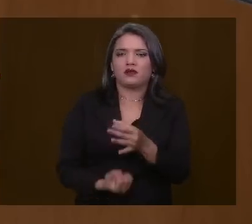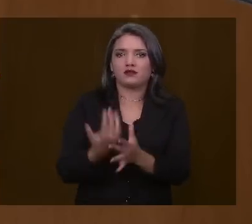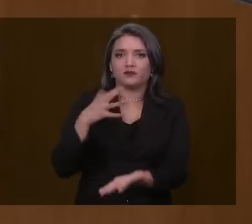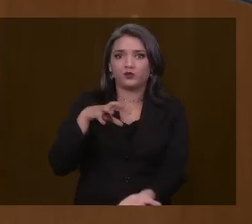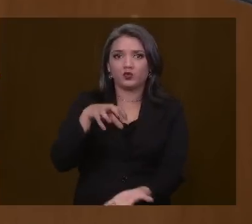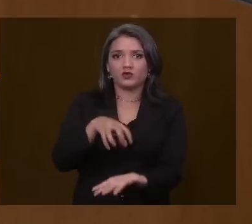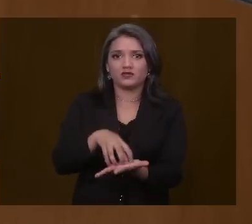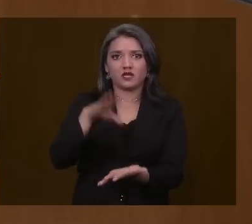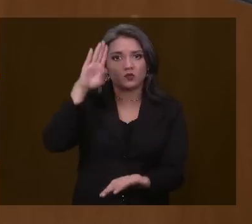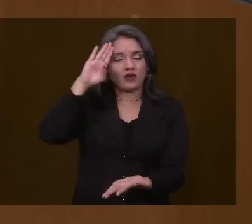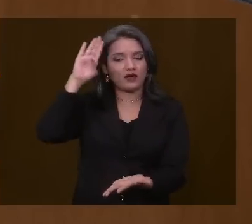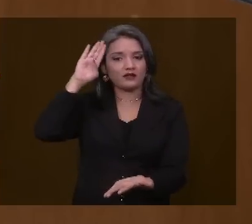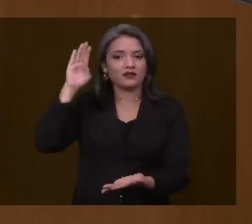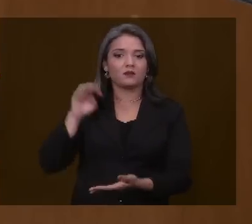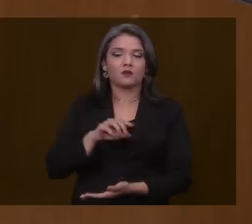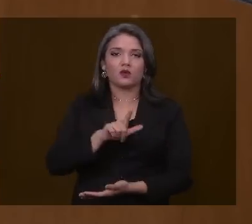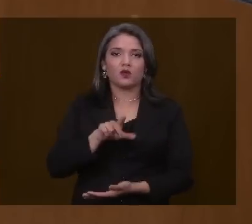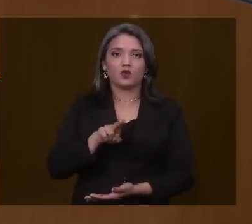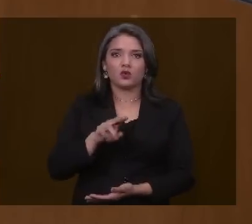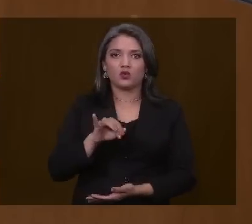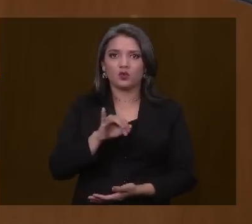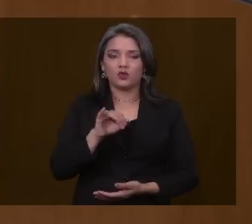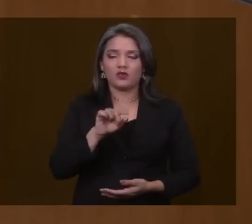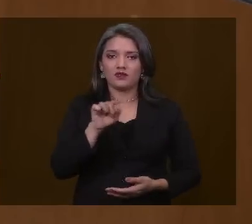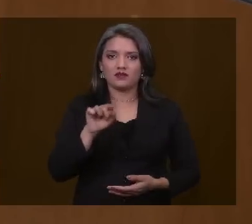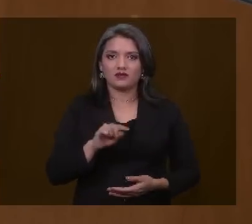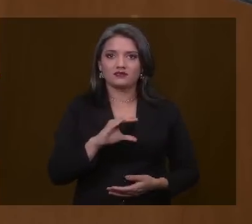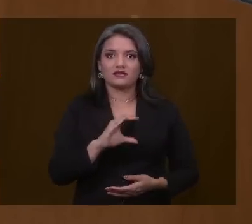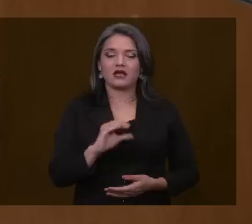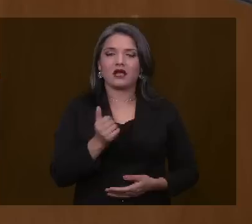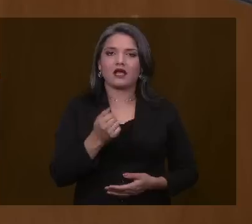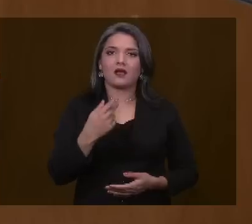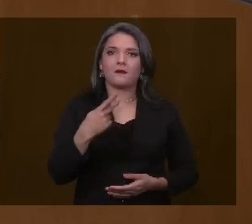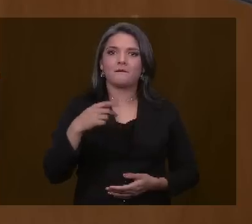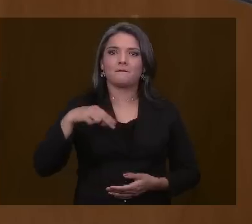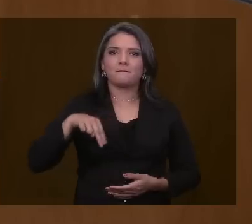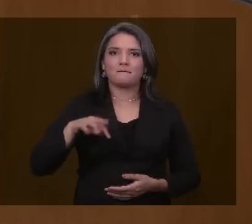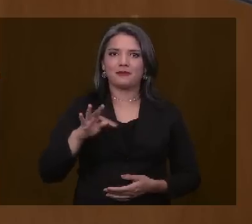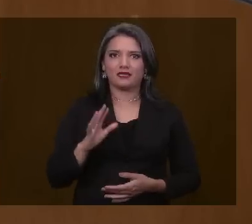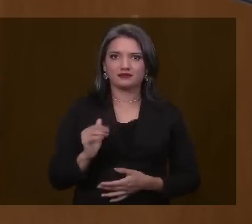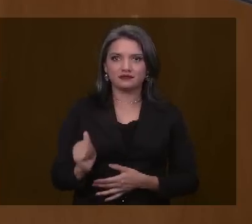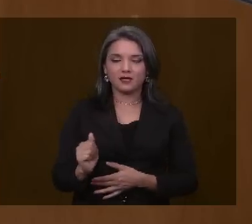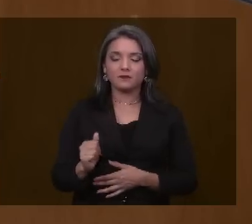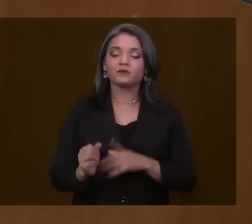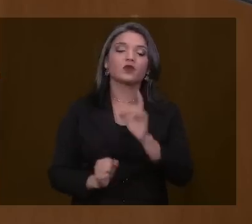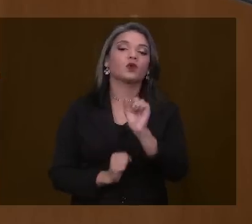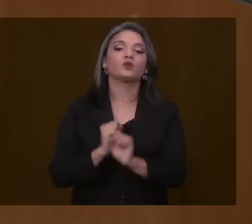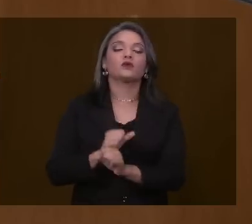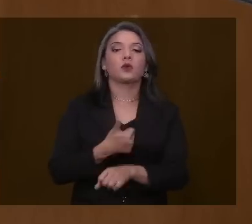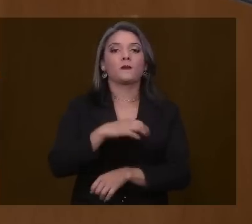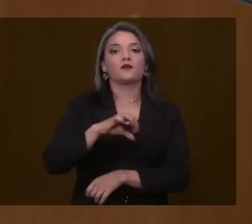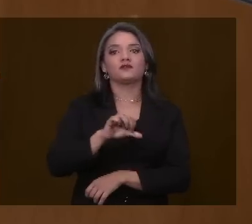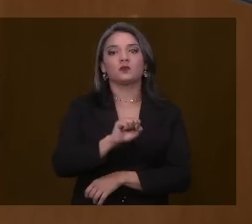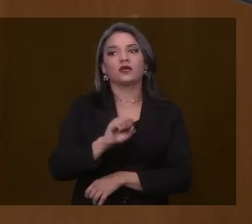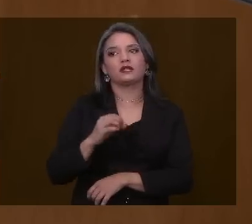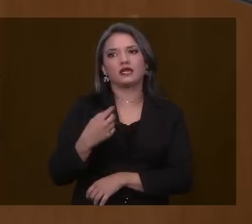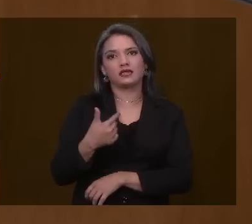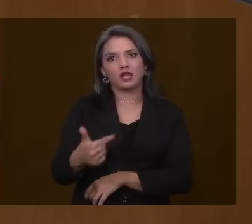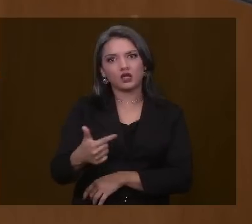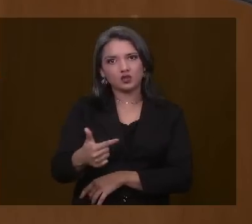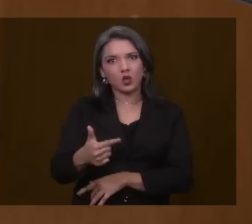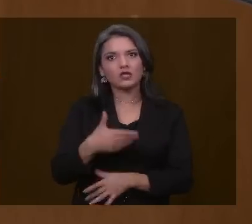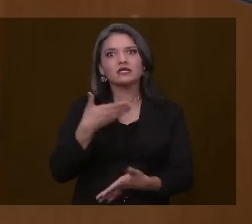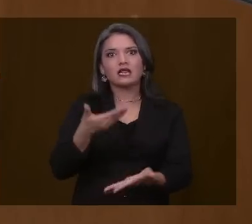Acadêmico Luiz Carpenter. Desde 1982, segue sendo professor da